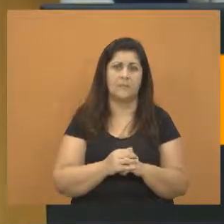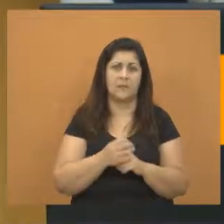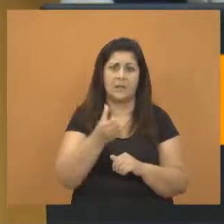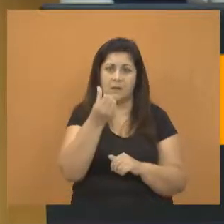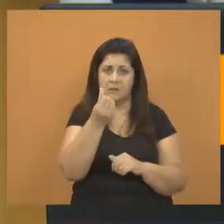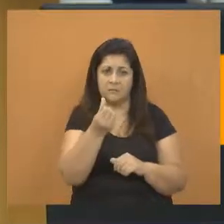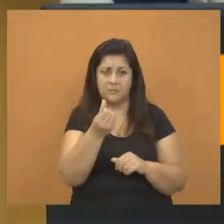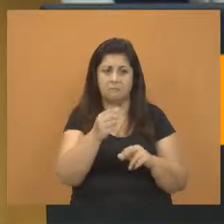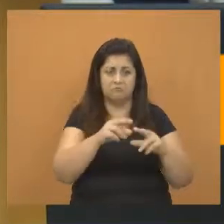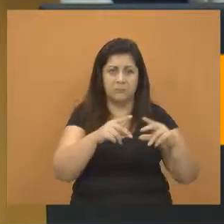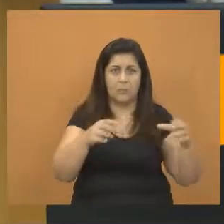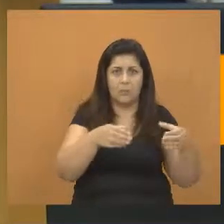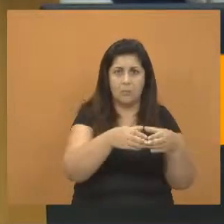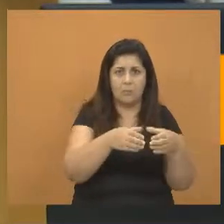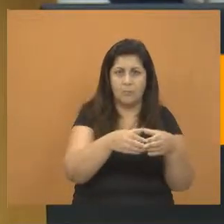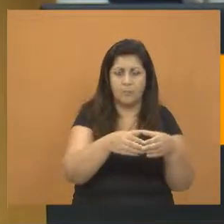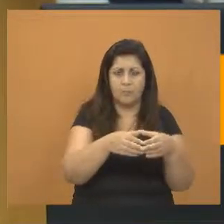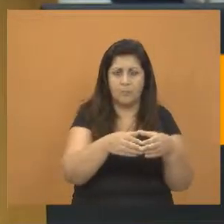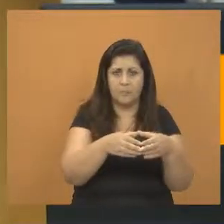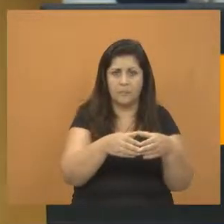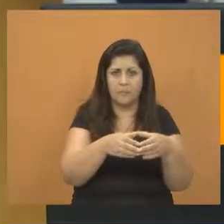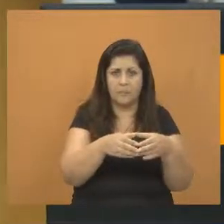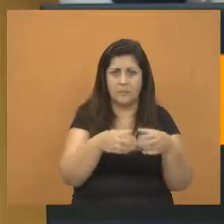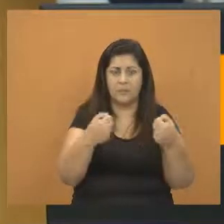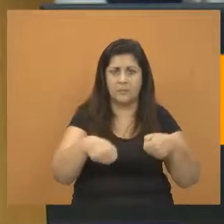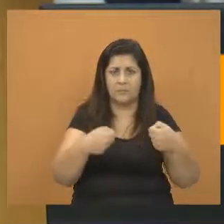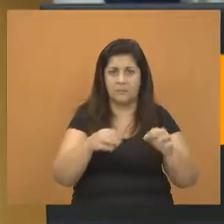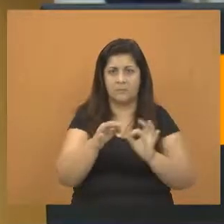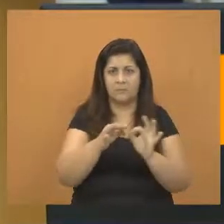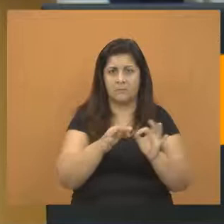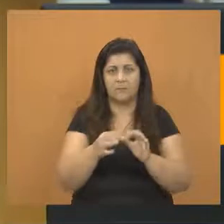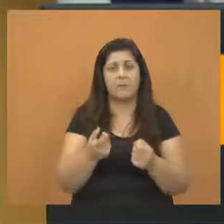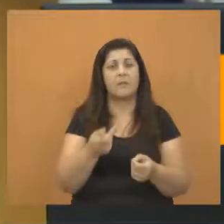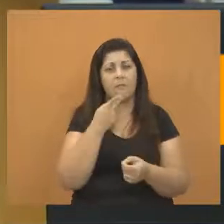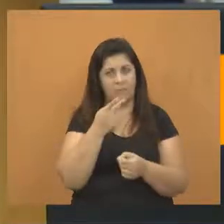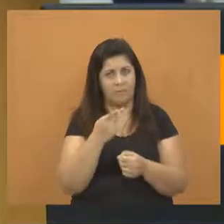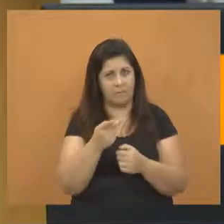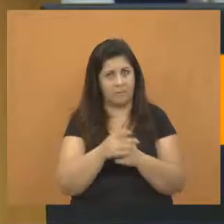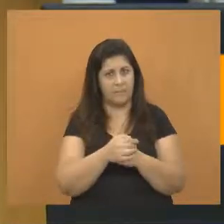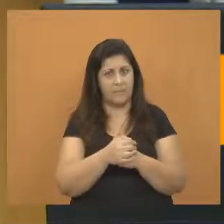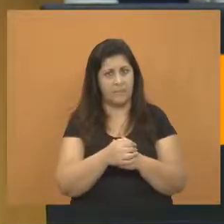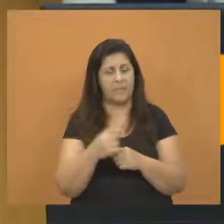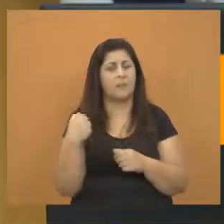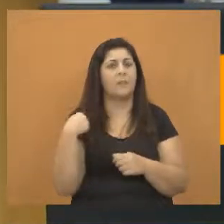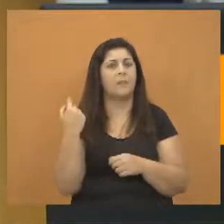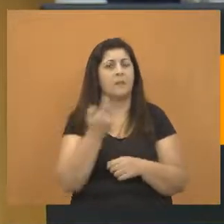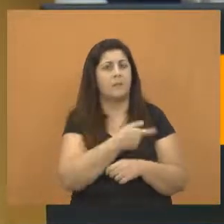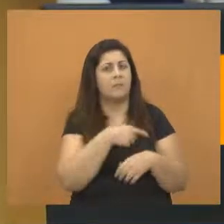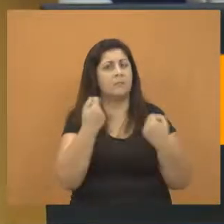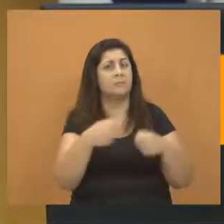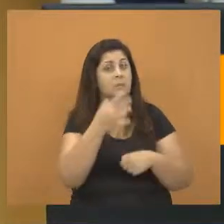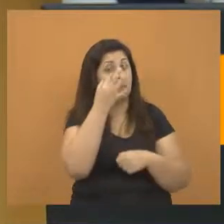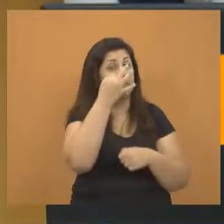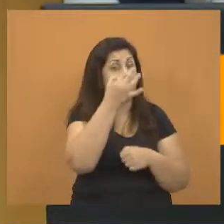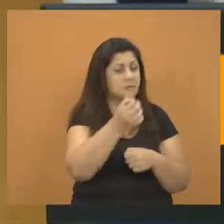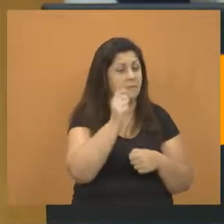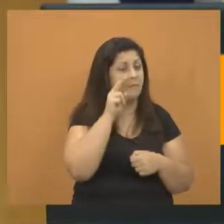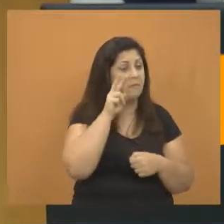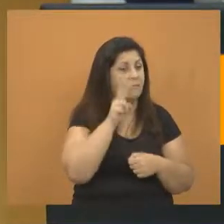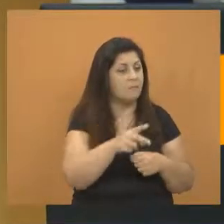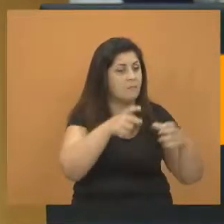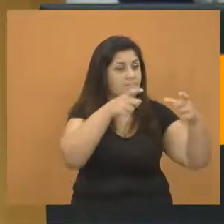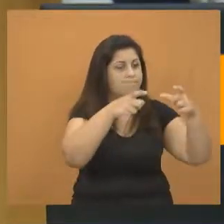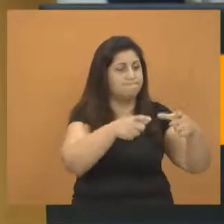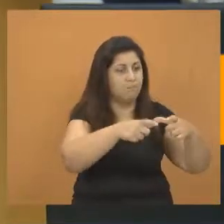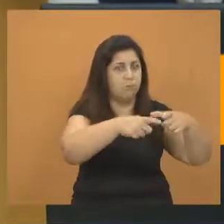6 áreas que vai ser arrumada. Mas aqui eu volto a falar que nós temos que fiscalizar essas ocupações que estão